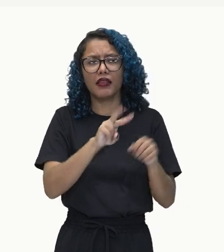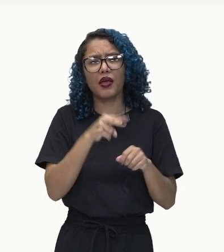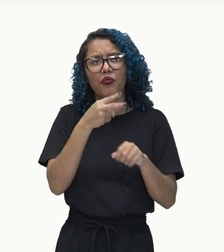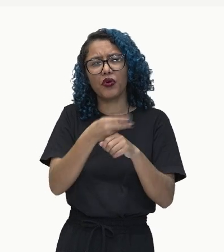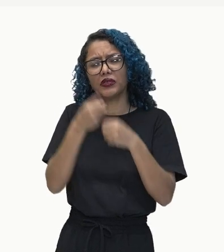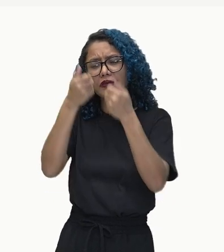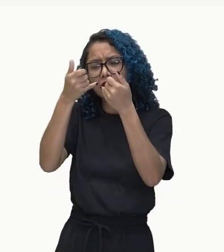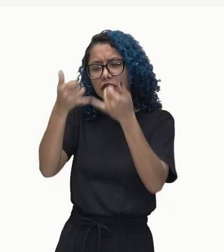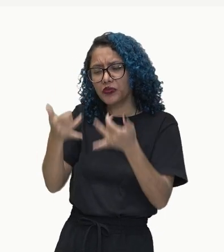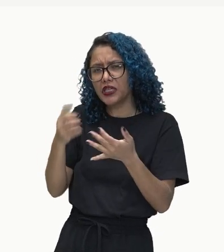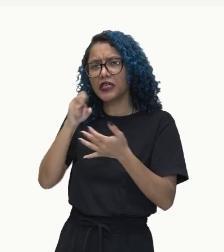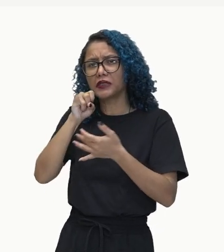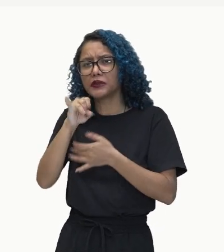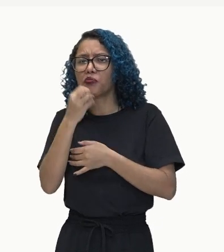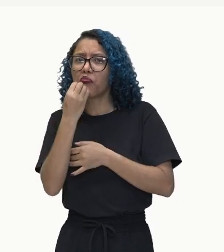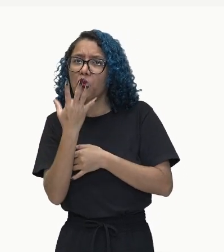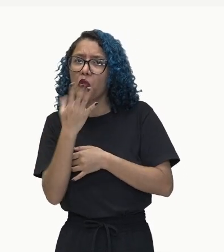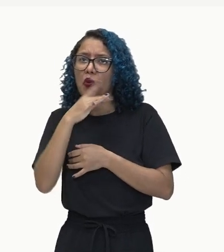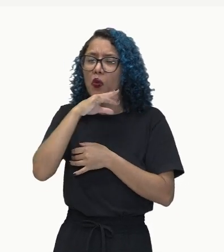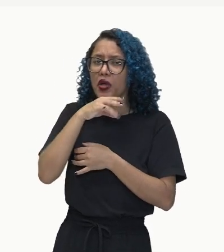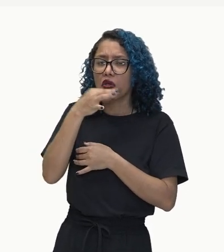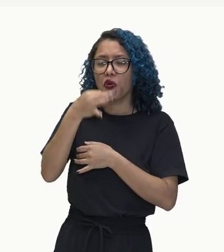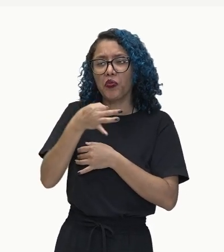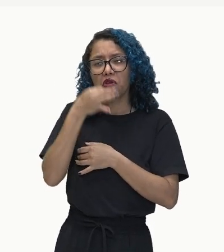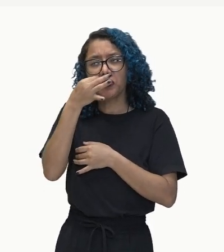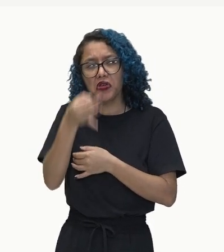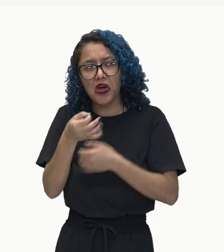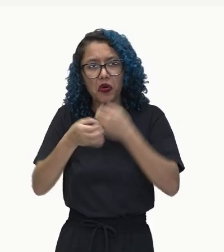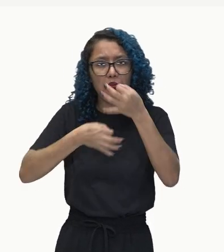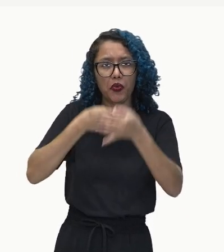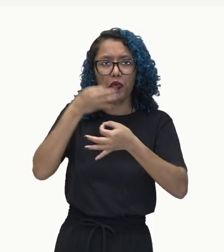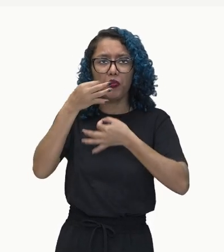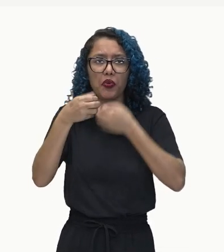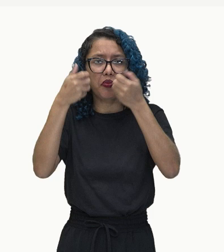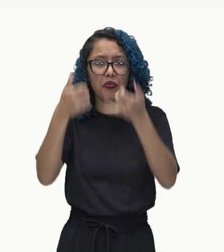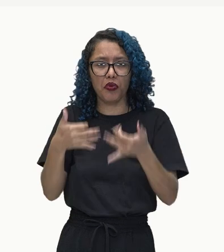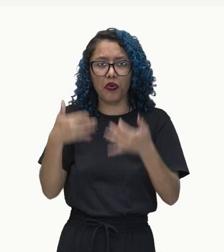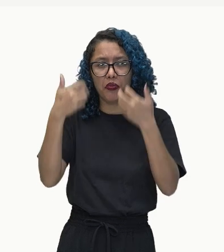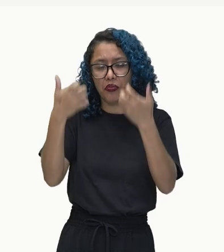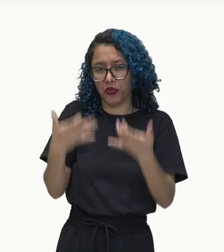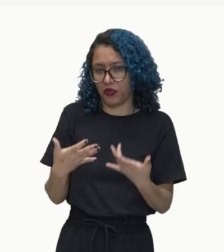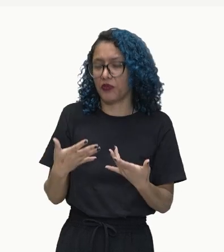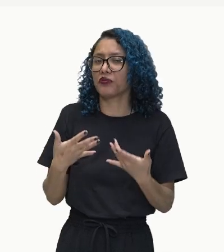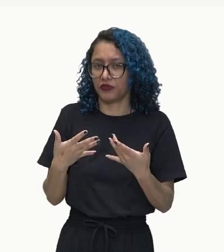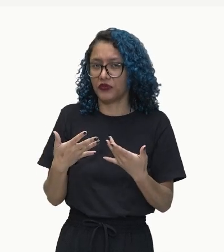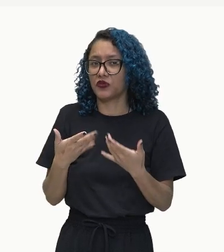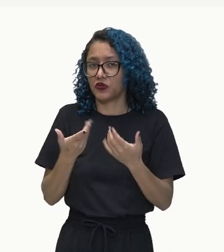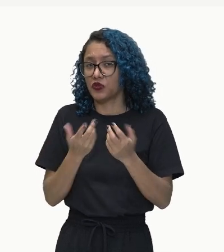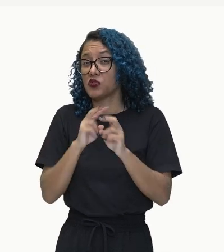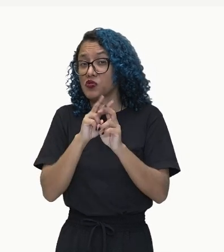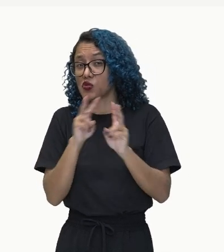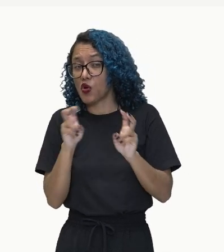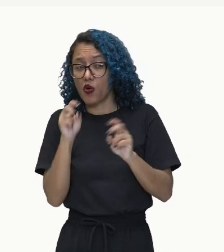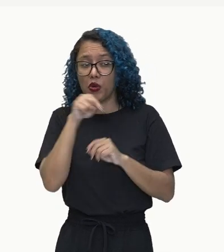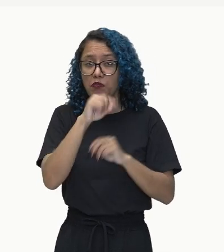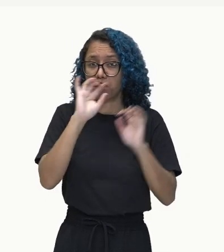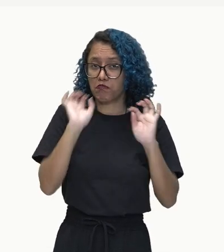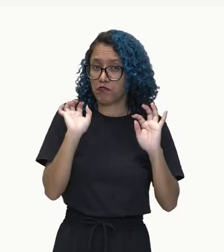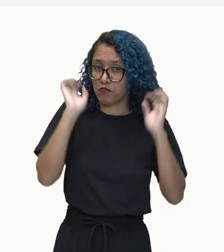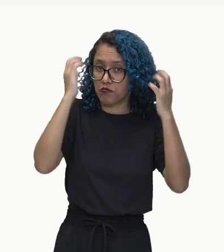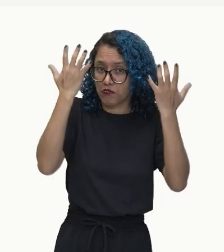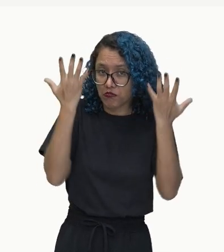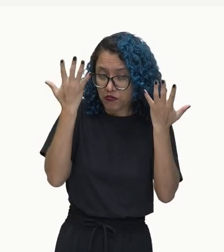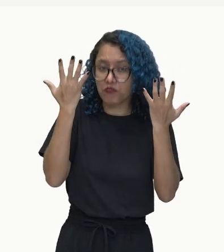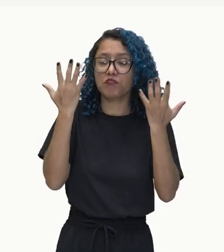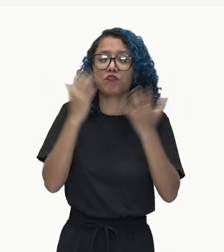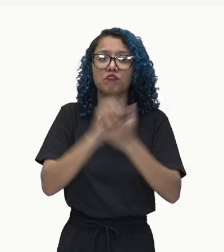se é bom, se é ruim, né? Dar a opinião delas a respeito, tecer opiniões a respeito desses shows,